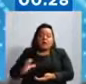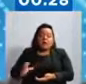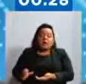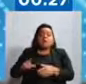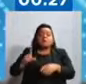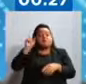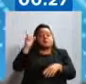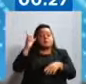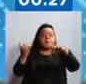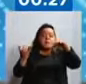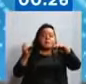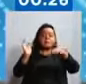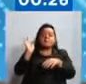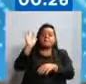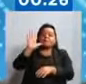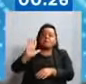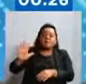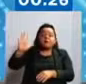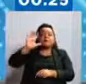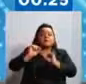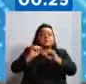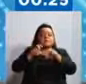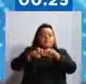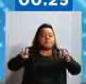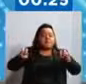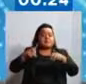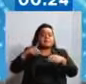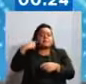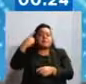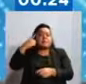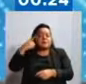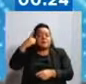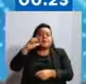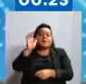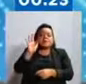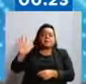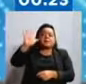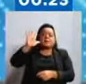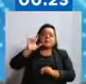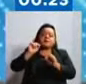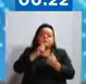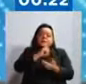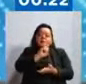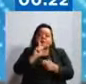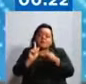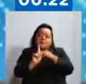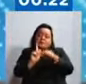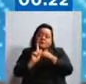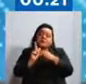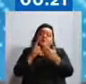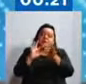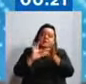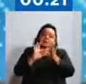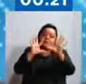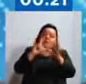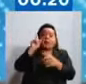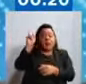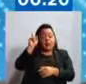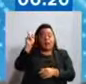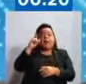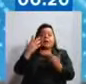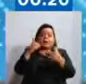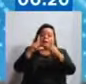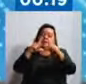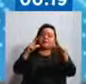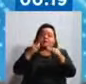bancária federal, que enviei para cá, inclusive, fui convidado pelo gestor para fazer a liberação desses recursos em Brasília. É isso que eu